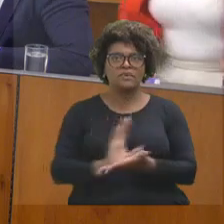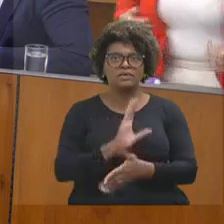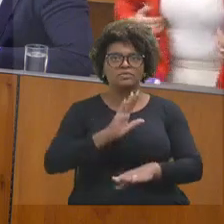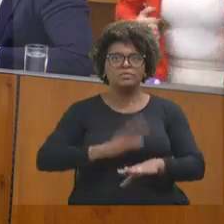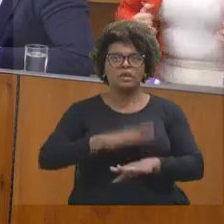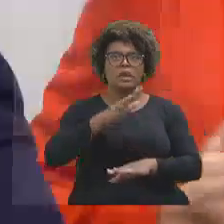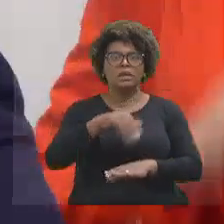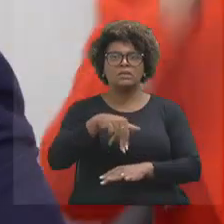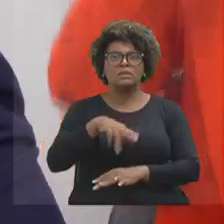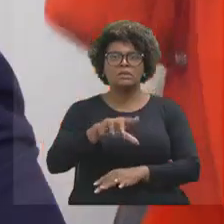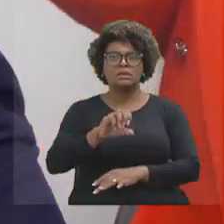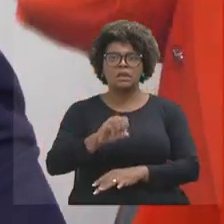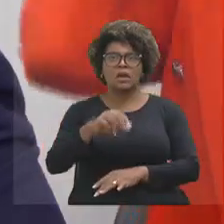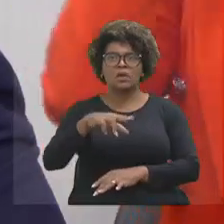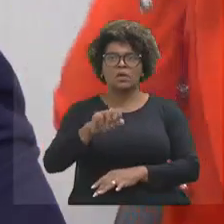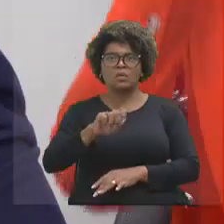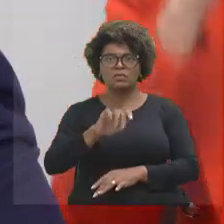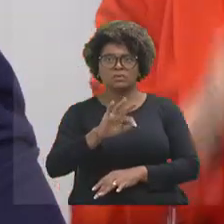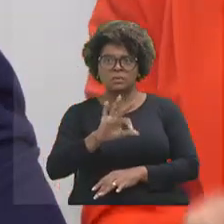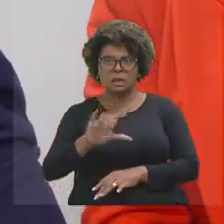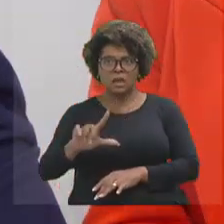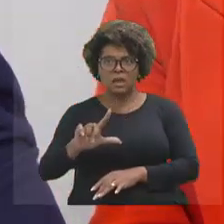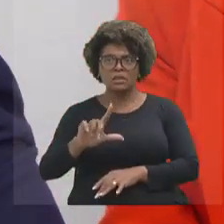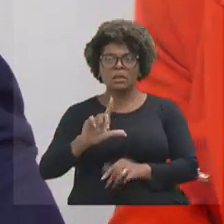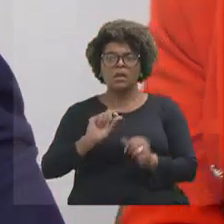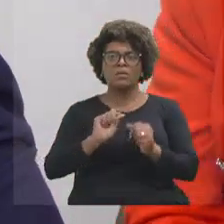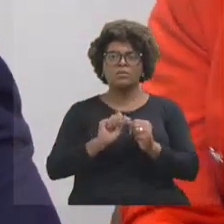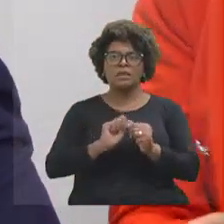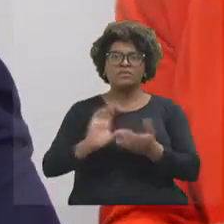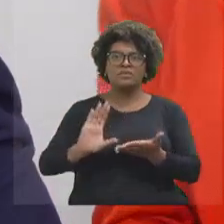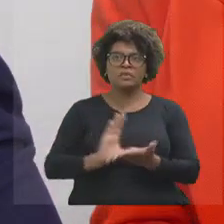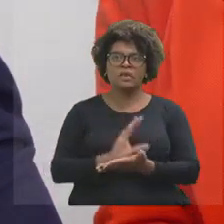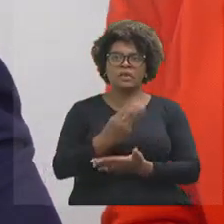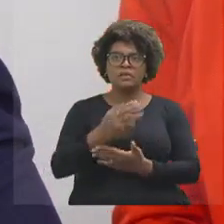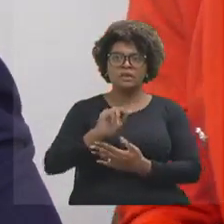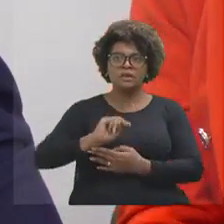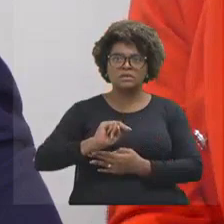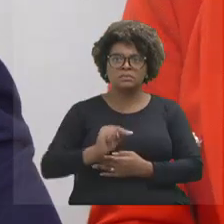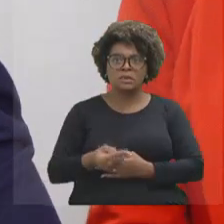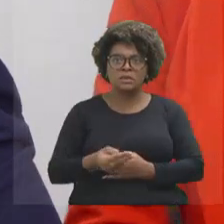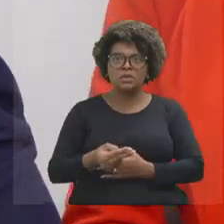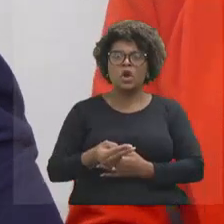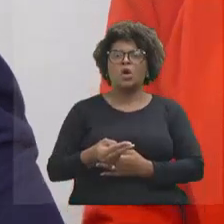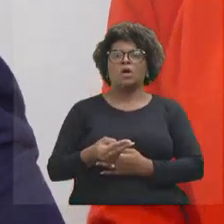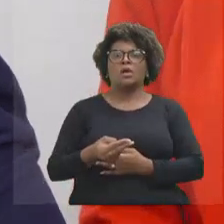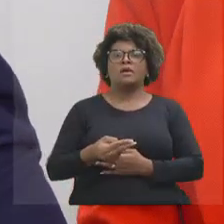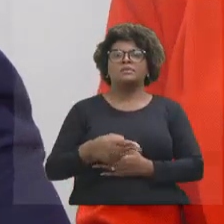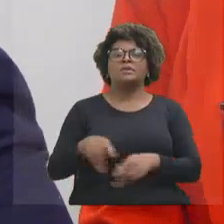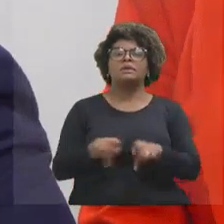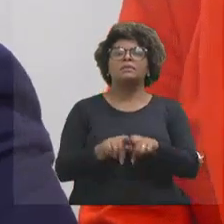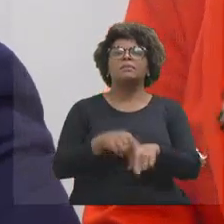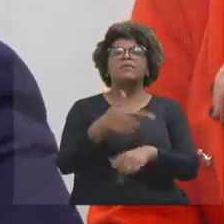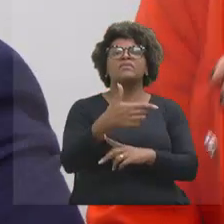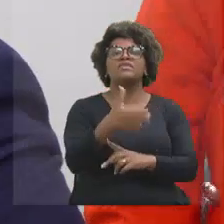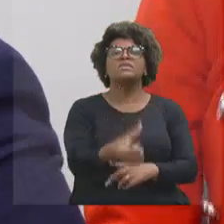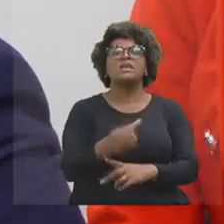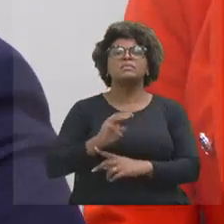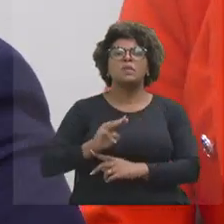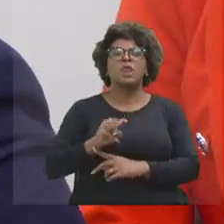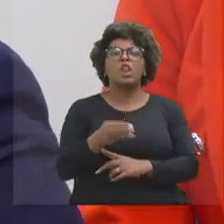colocou na sua apresentação foi investido é 3 milhões de investimento e 26 milhões de custeios que